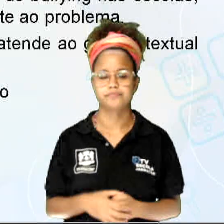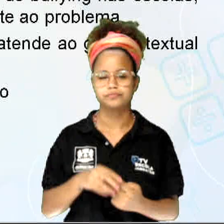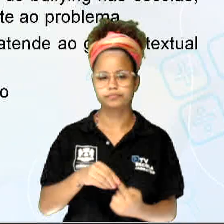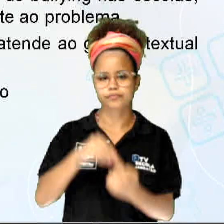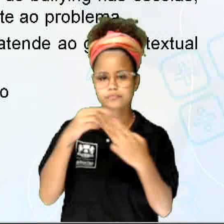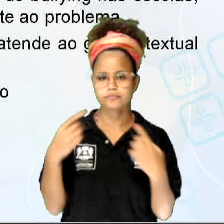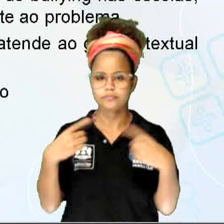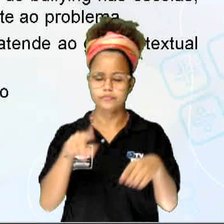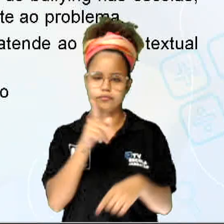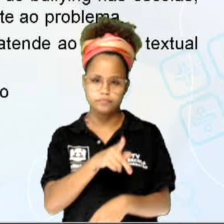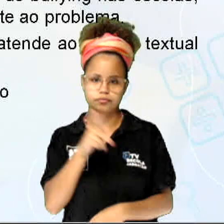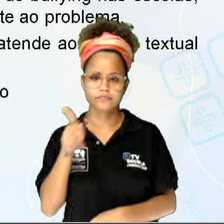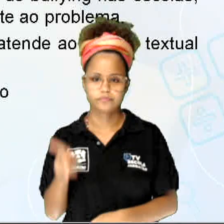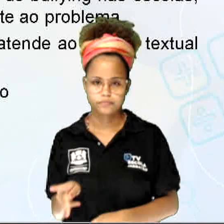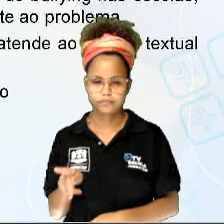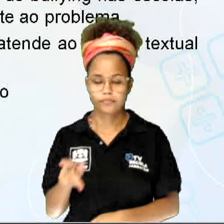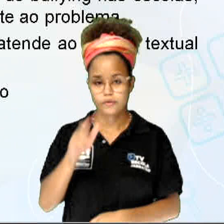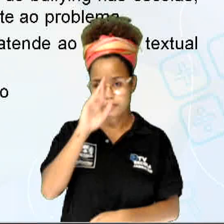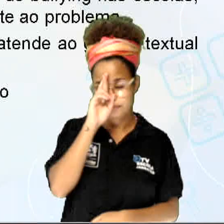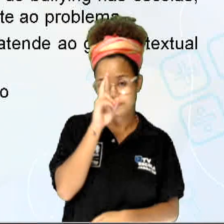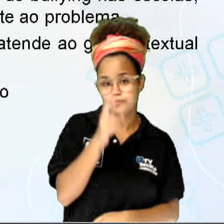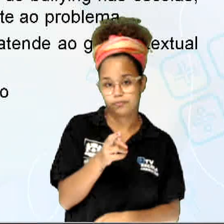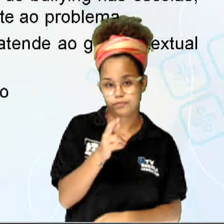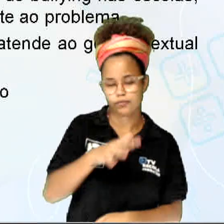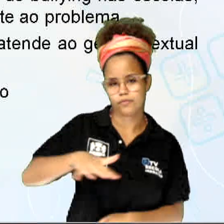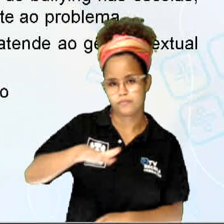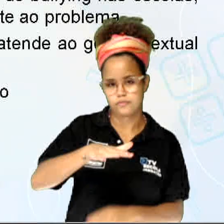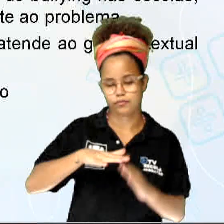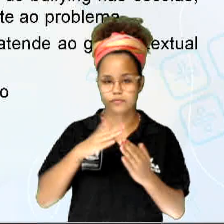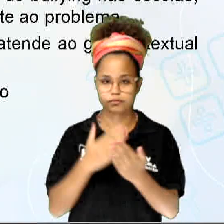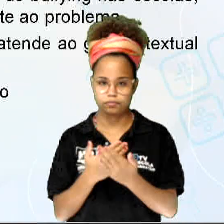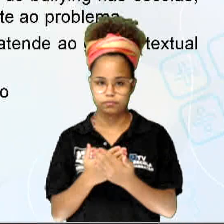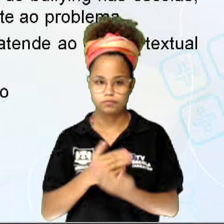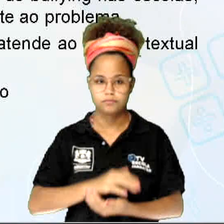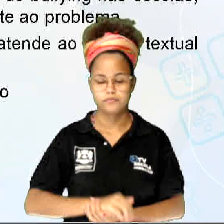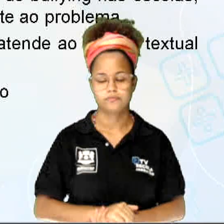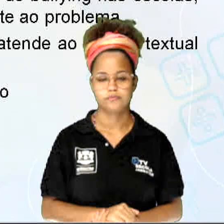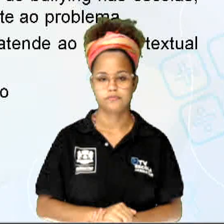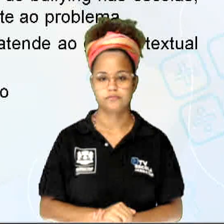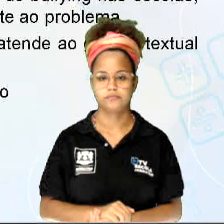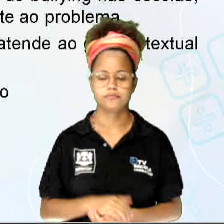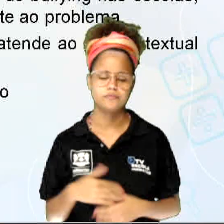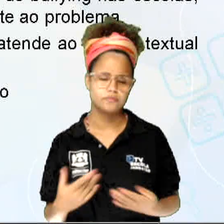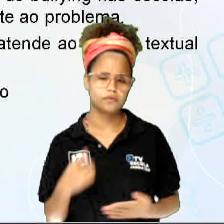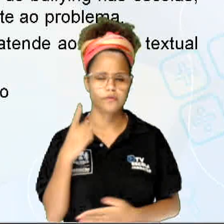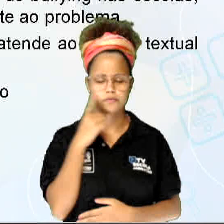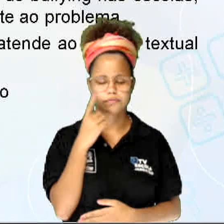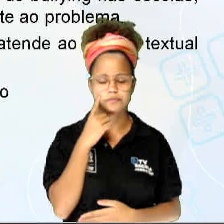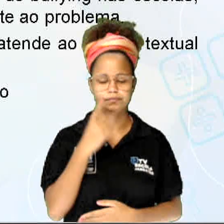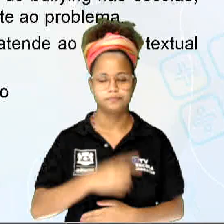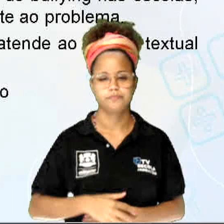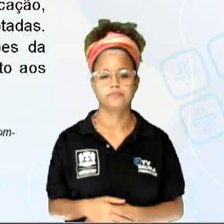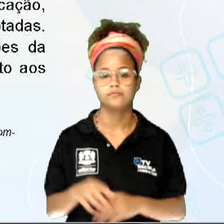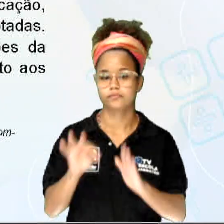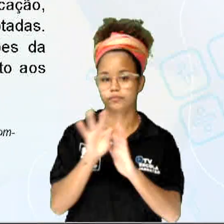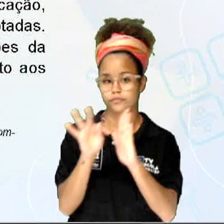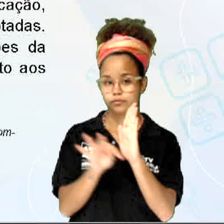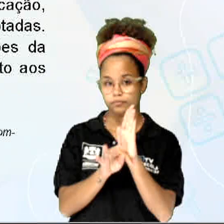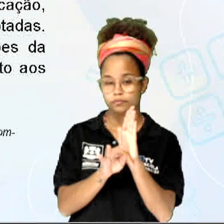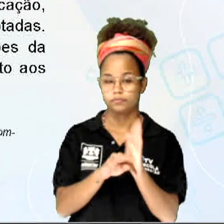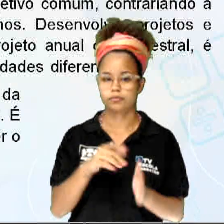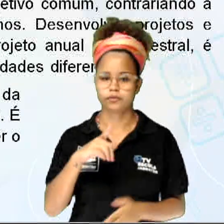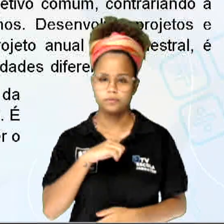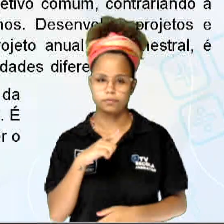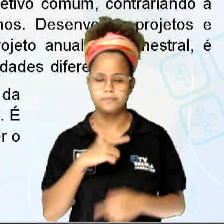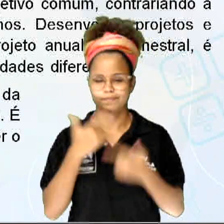desafios de professores e gestores do espaço escolar. Bom, a gente vai ver que esse texto ele traz